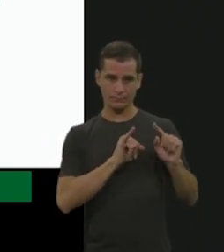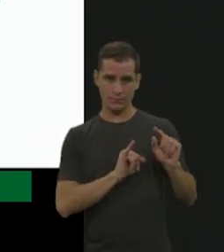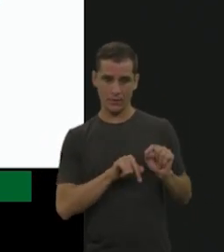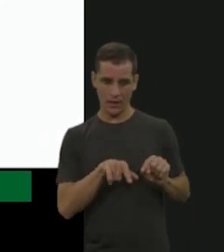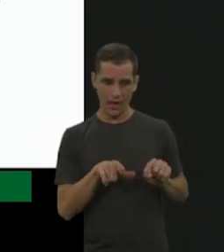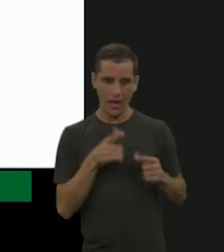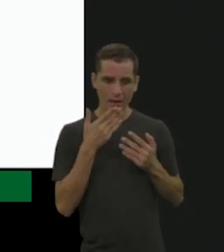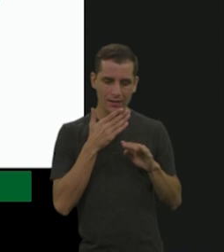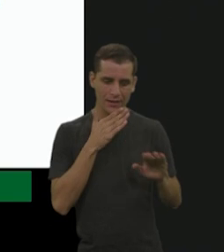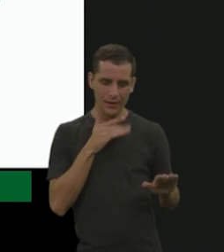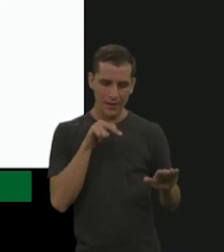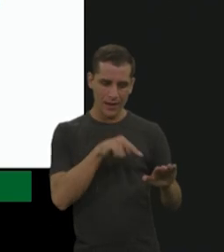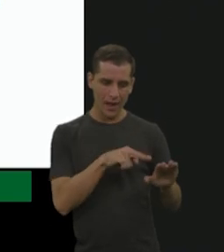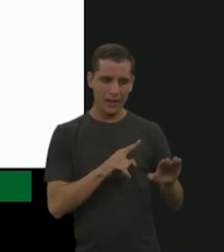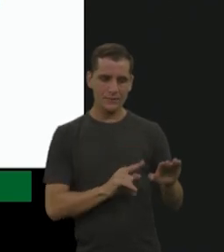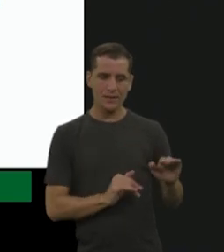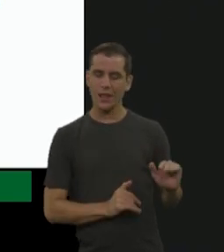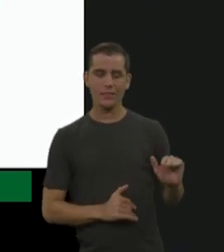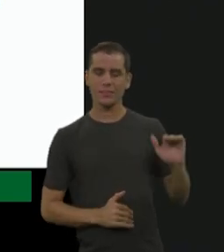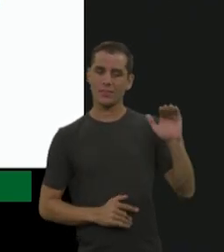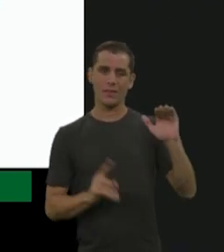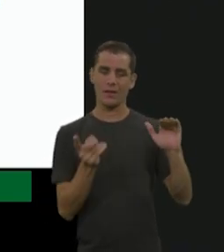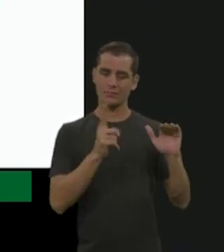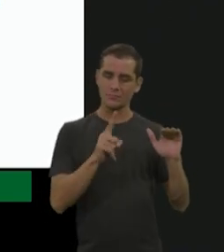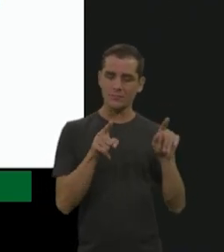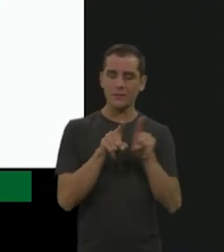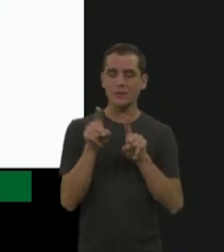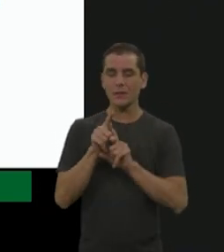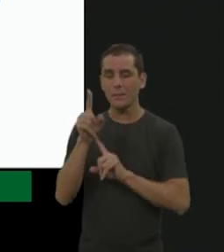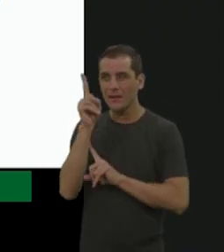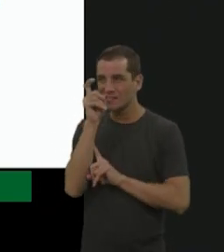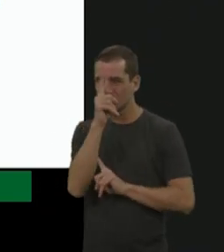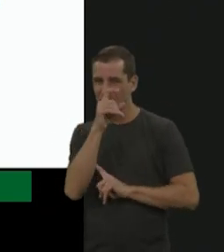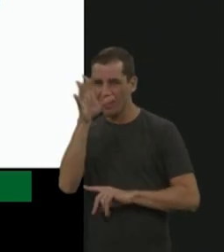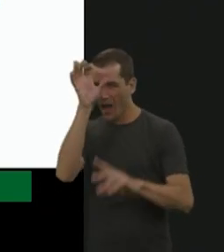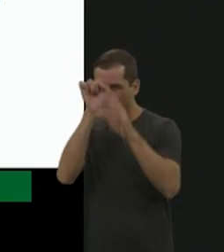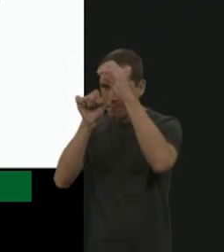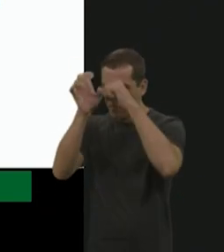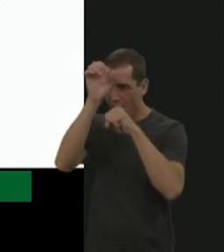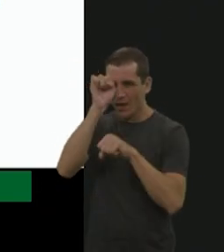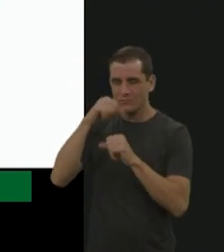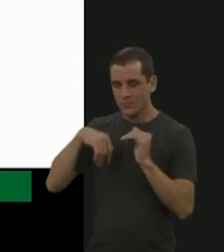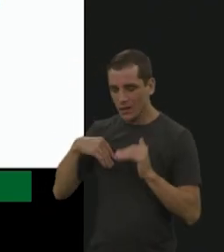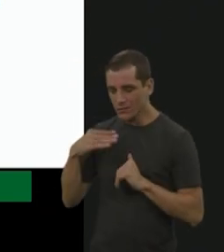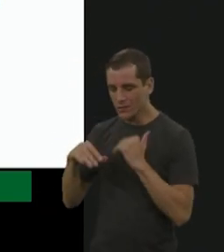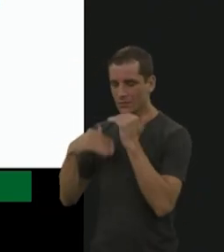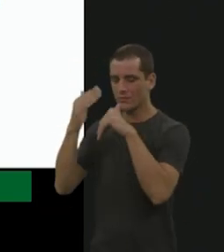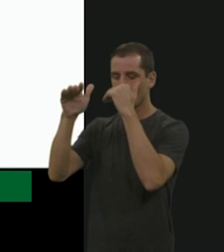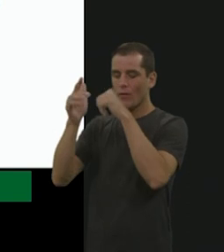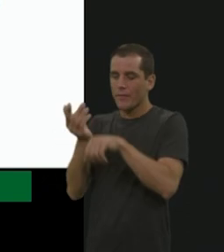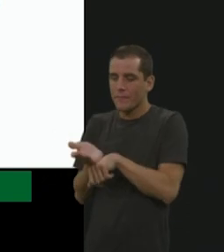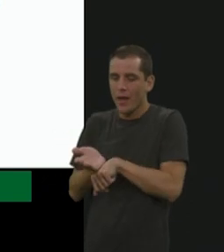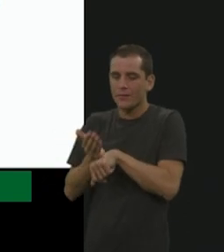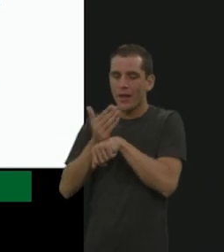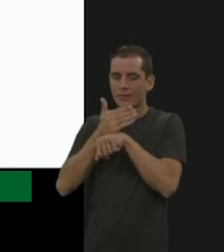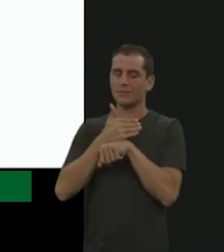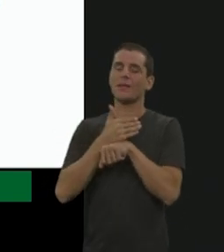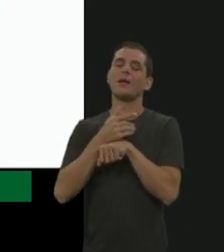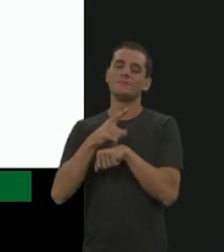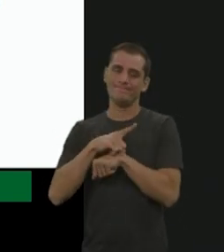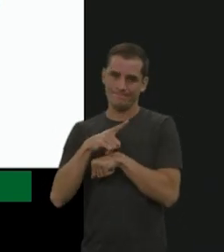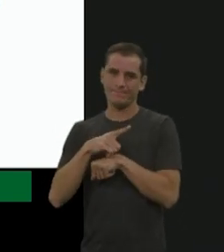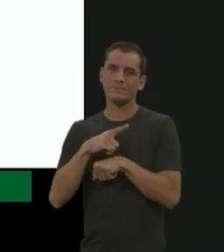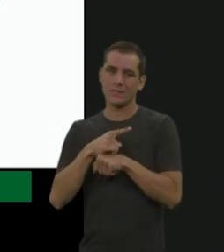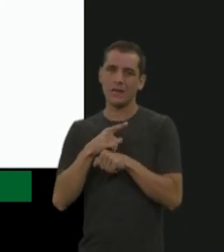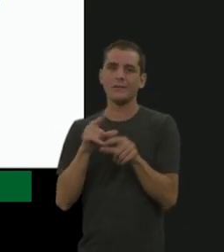maior. Então, dificuldade de aprendizado, ataxia e o próprio atraso de desenvolvimento. trombocitopenia, porque eu tenho um aumento muito grande do baço, e o